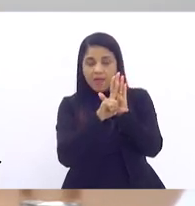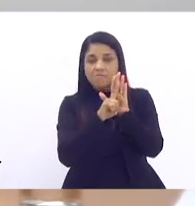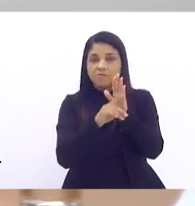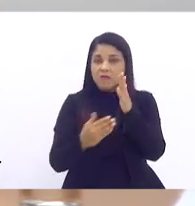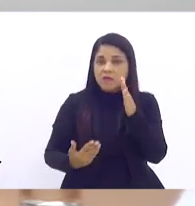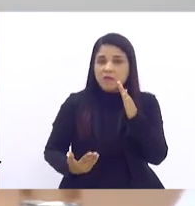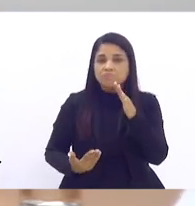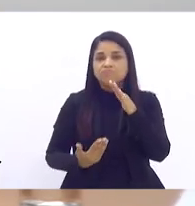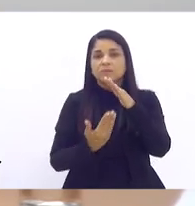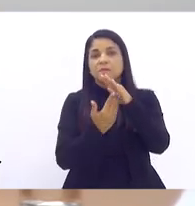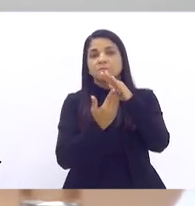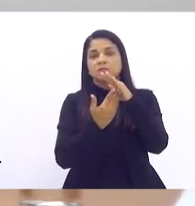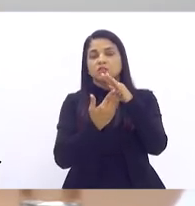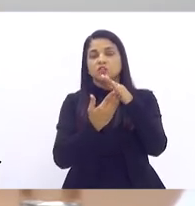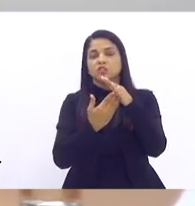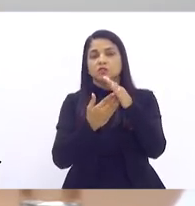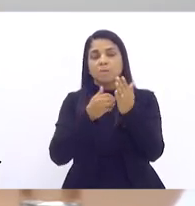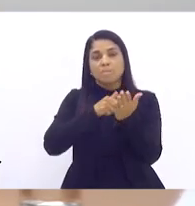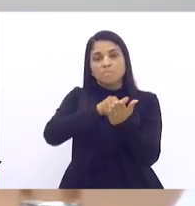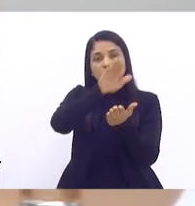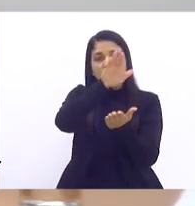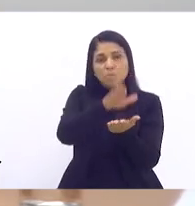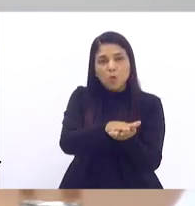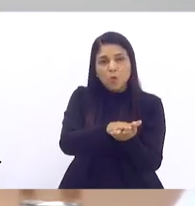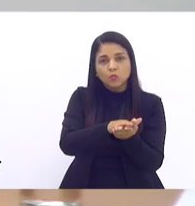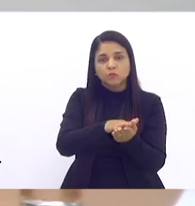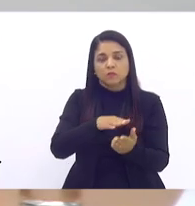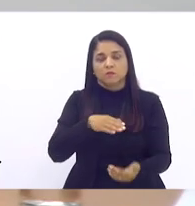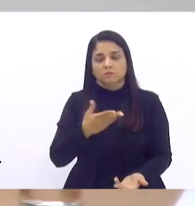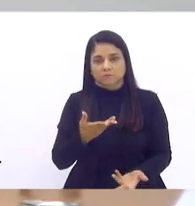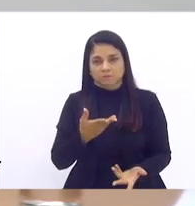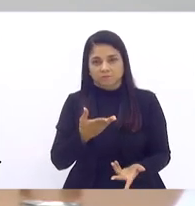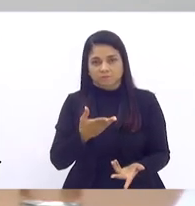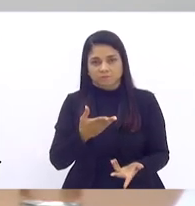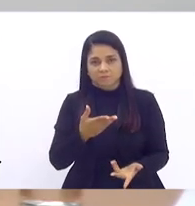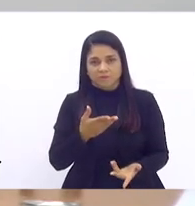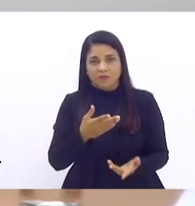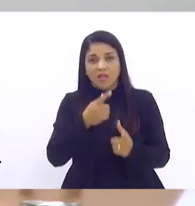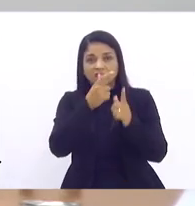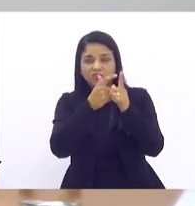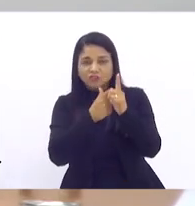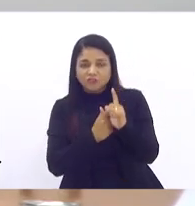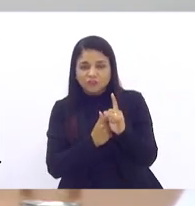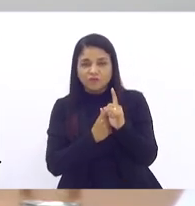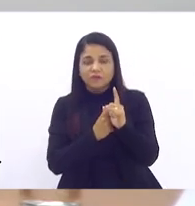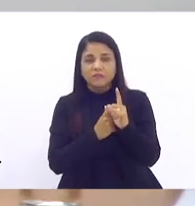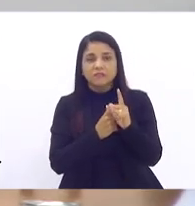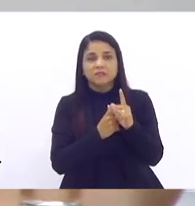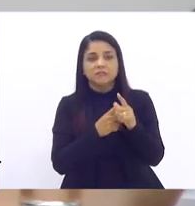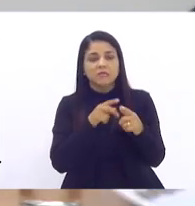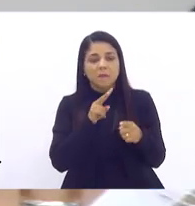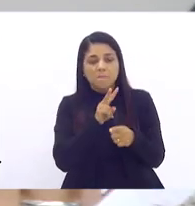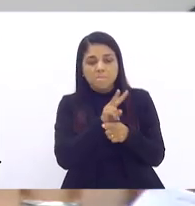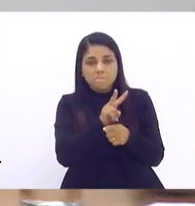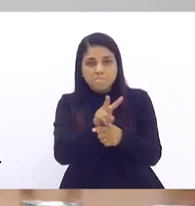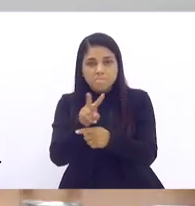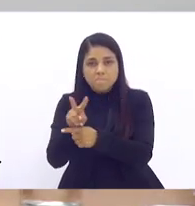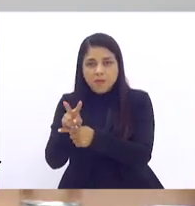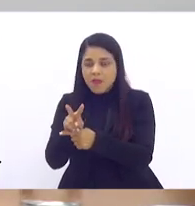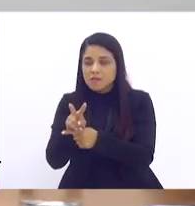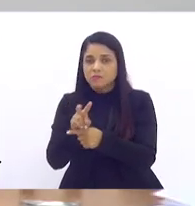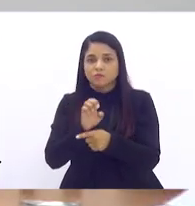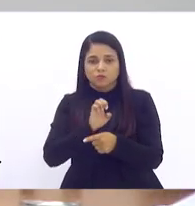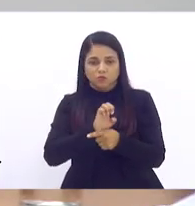essa mora essas multas que vão sobrepostas as dívidas empréstimos que os Estados